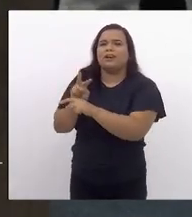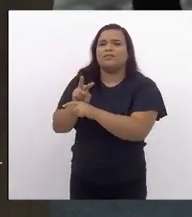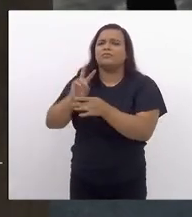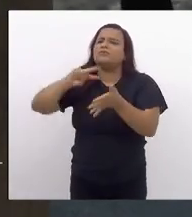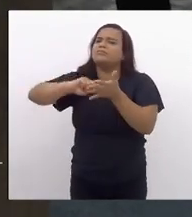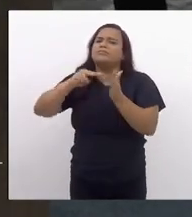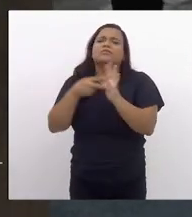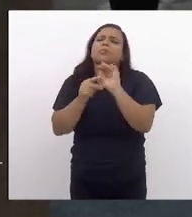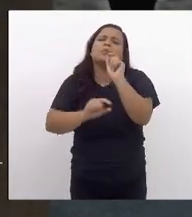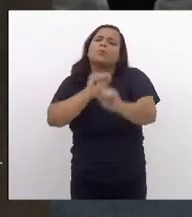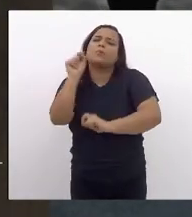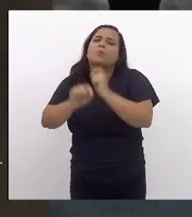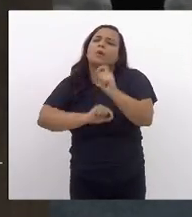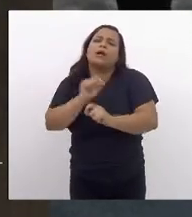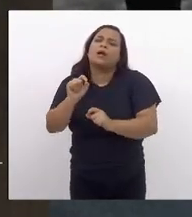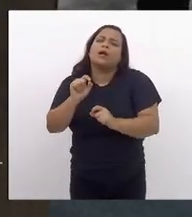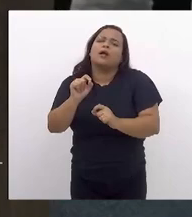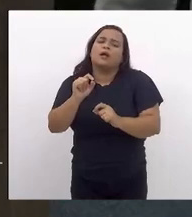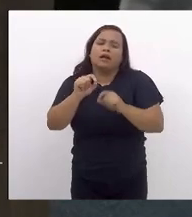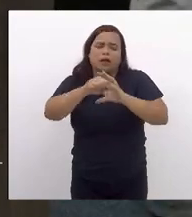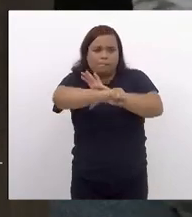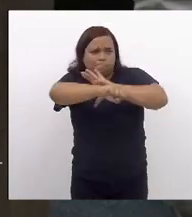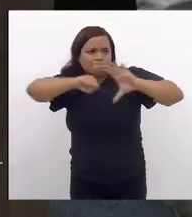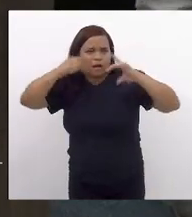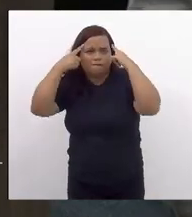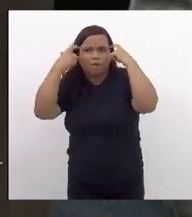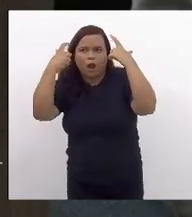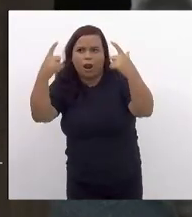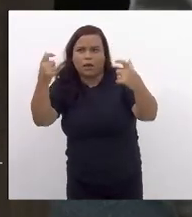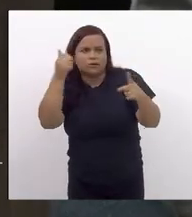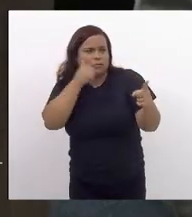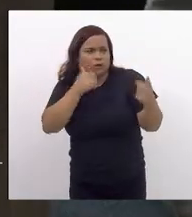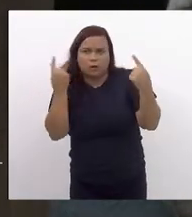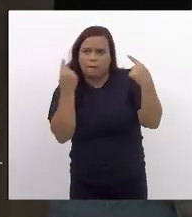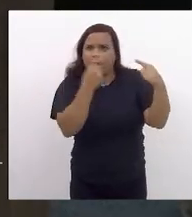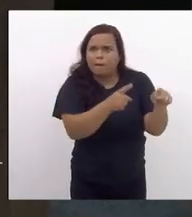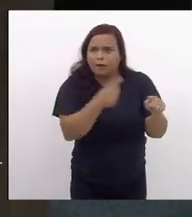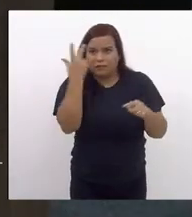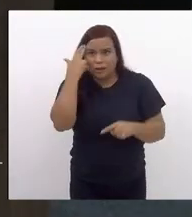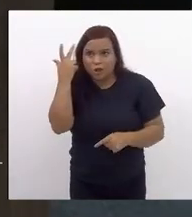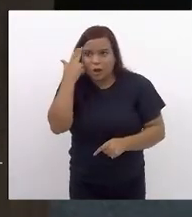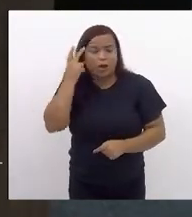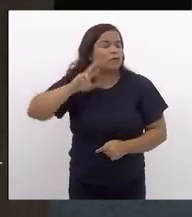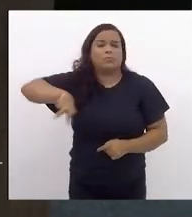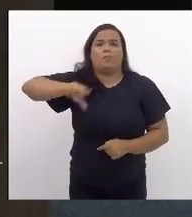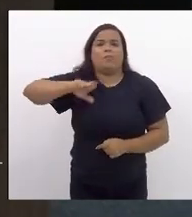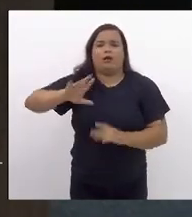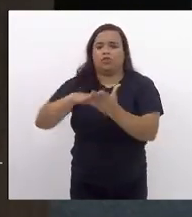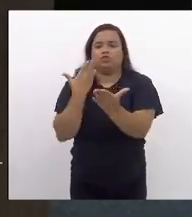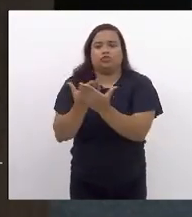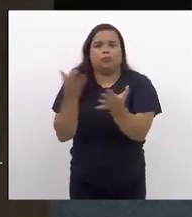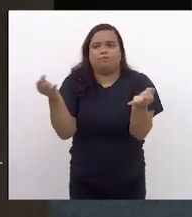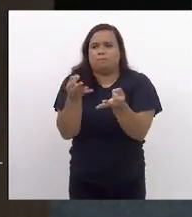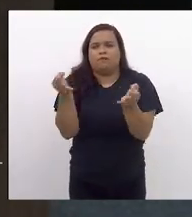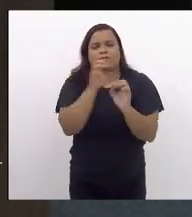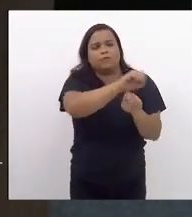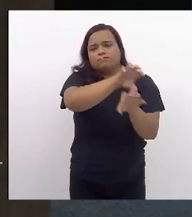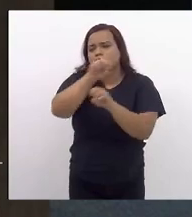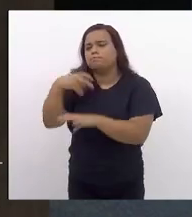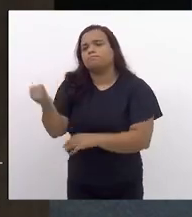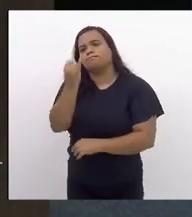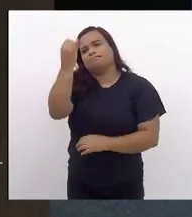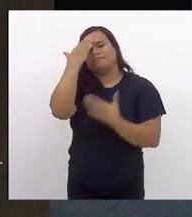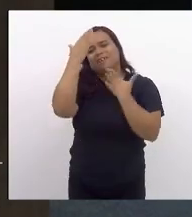é natural a violência contra a mulher e a escola é um ambiente perfeito para fazer esse debate. Muito obrigada,